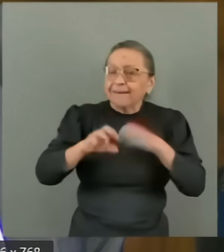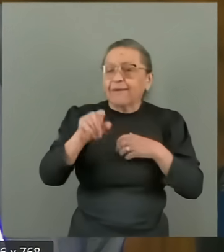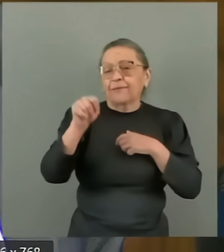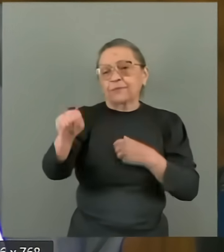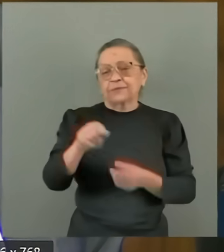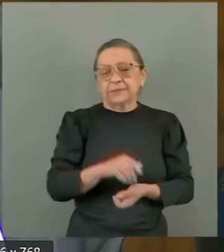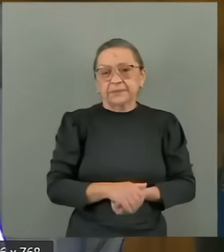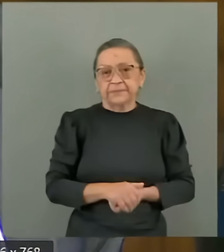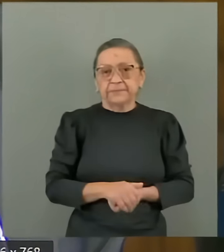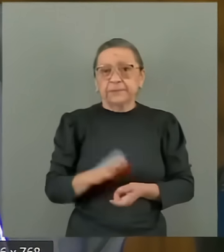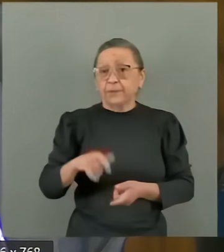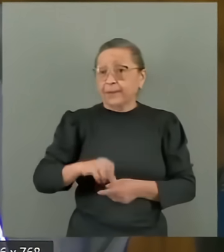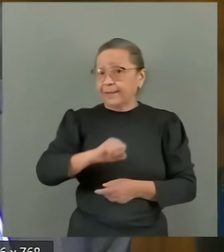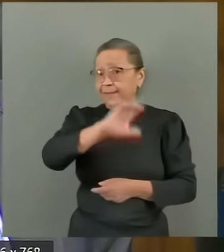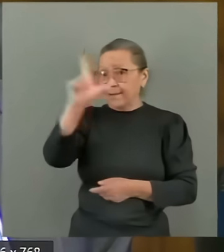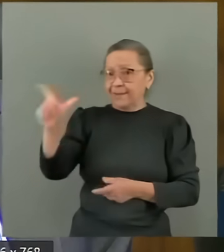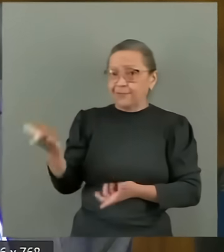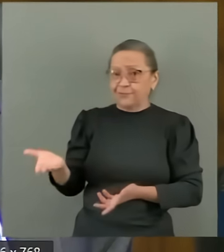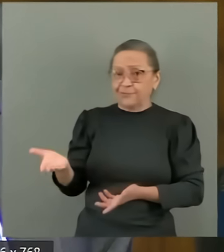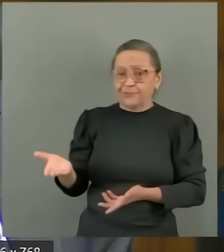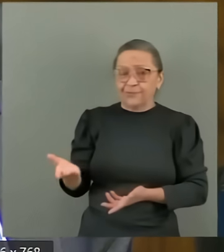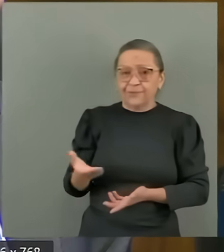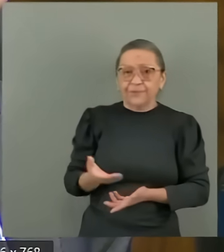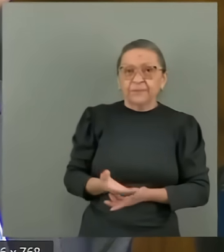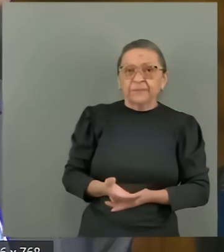Então, está claro aqui que